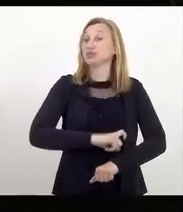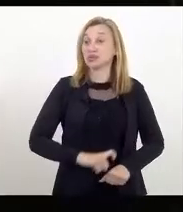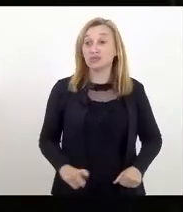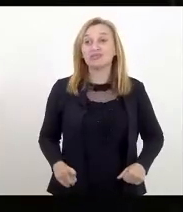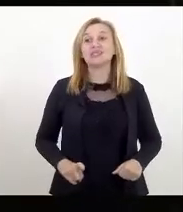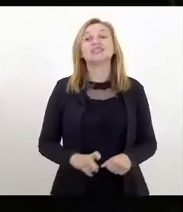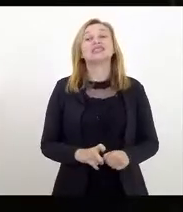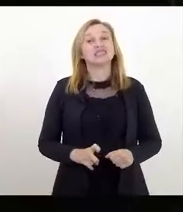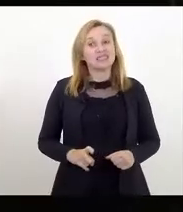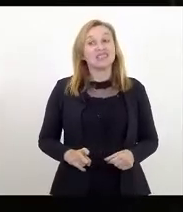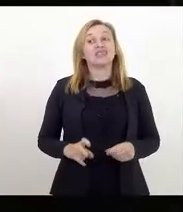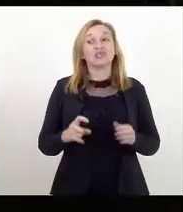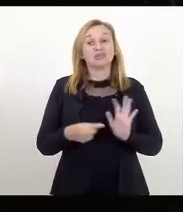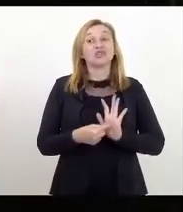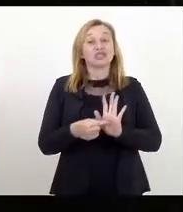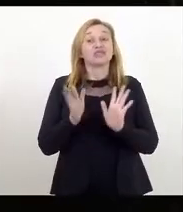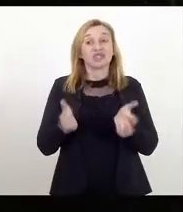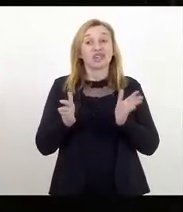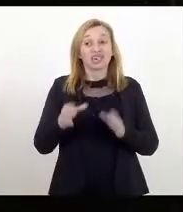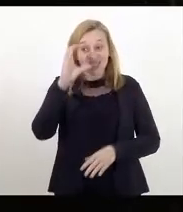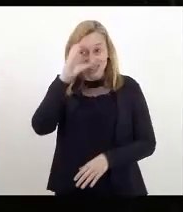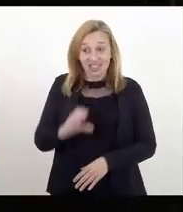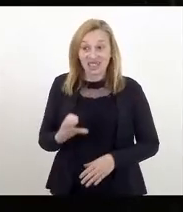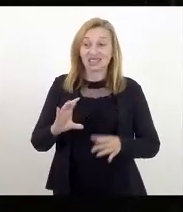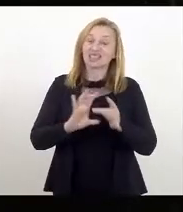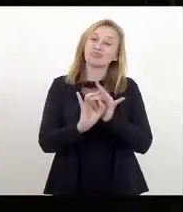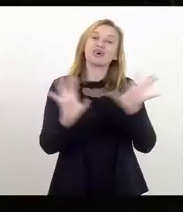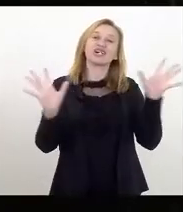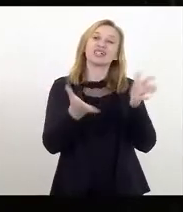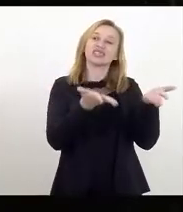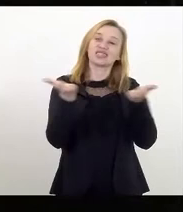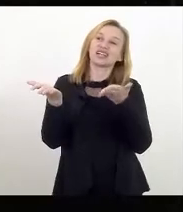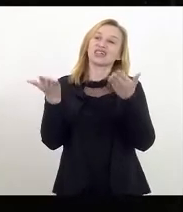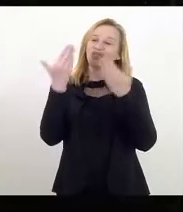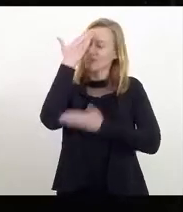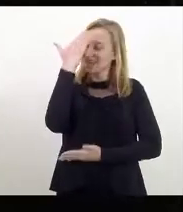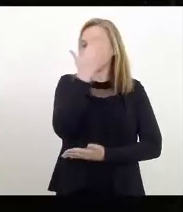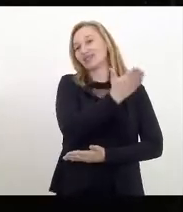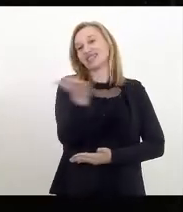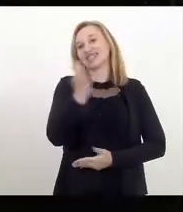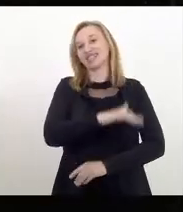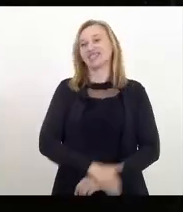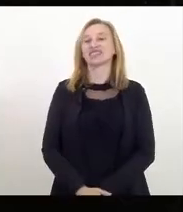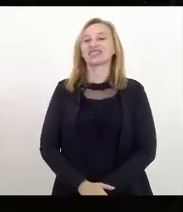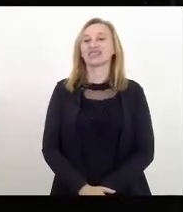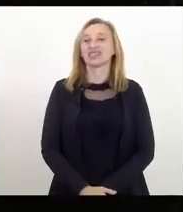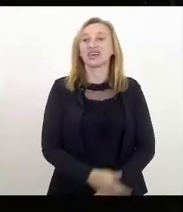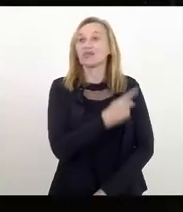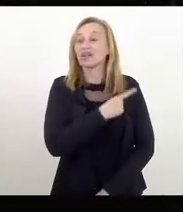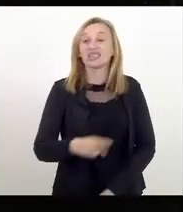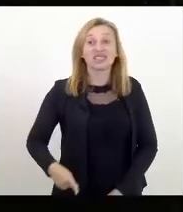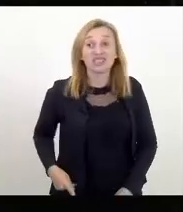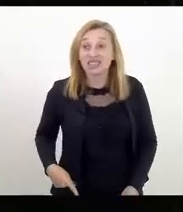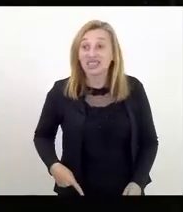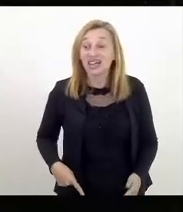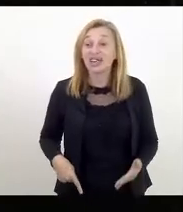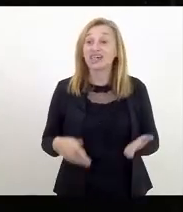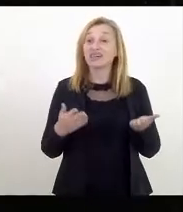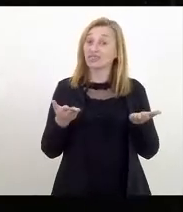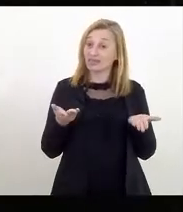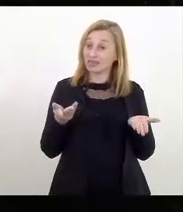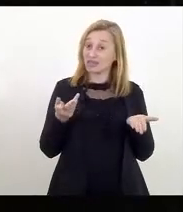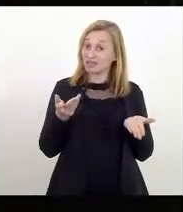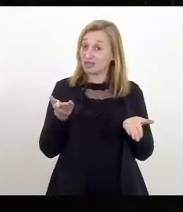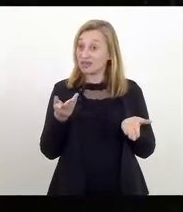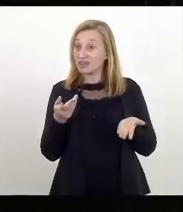gente garante aqui a cidadania e a democracia. Muitíssimo obrigado. Presidente, vamos estabelecer